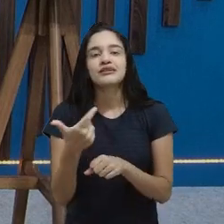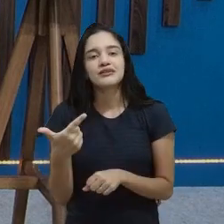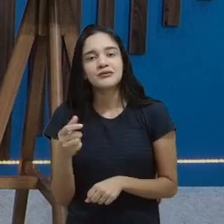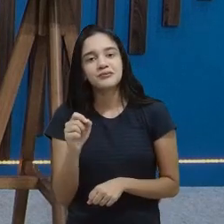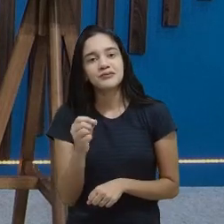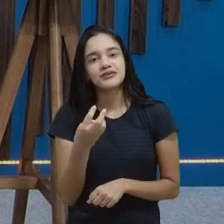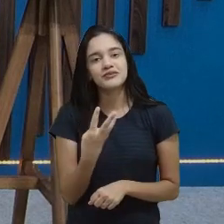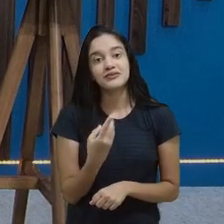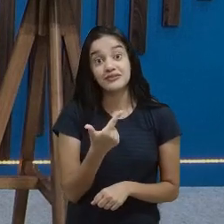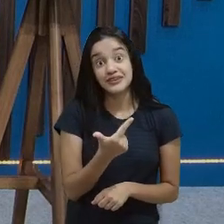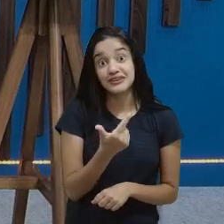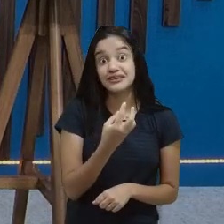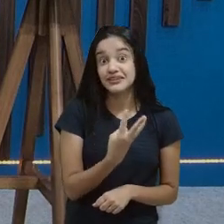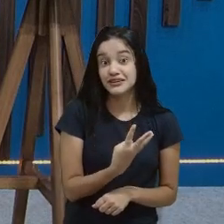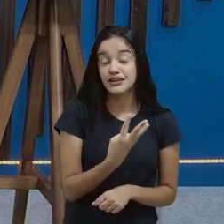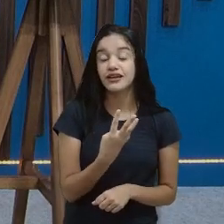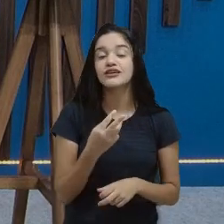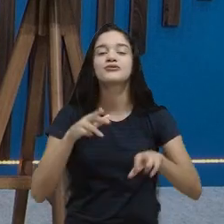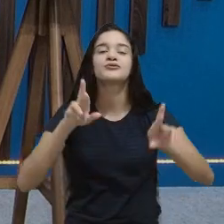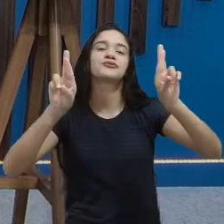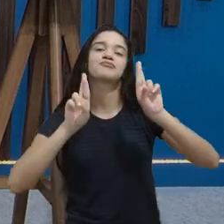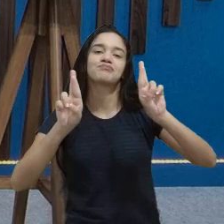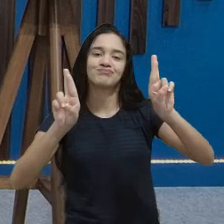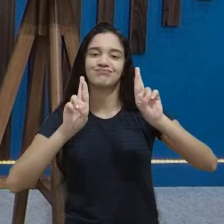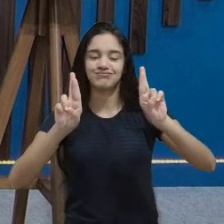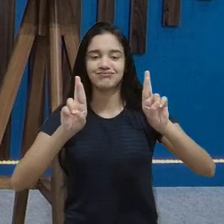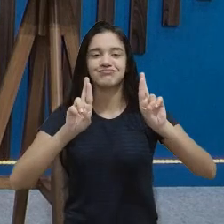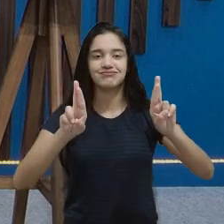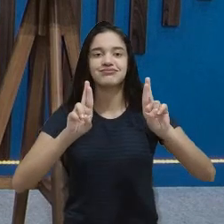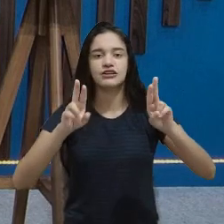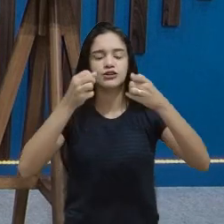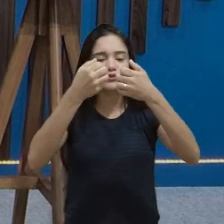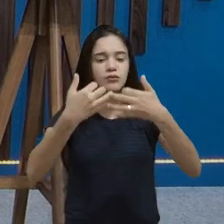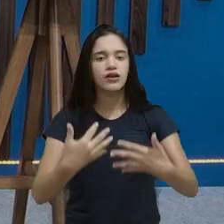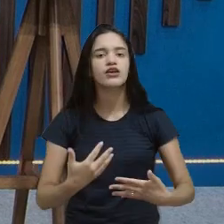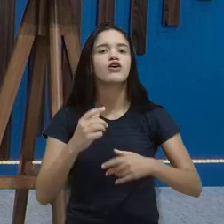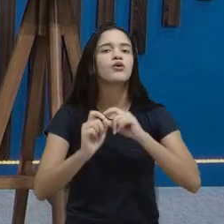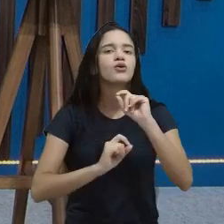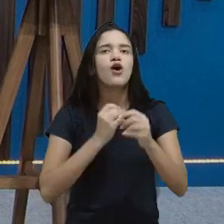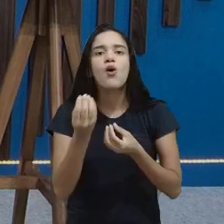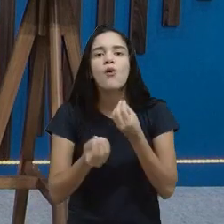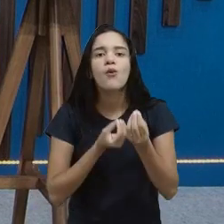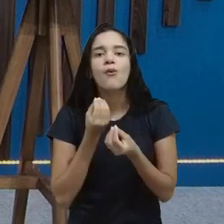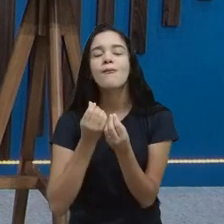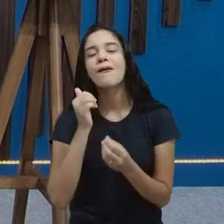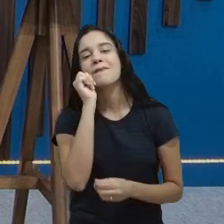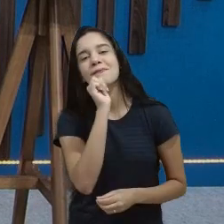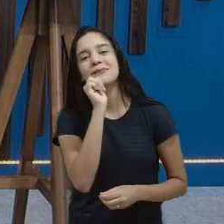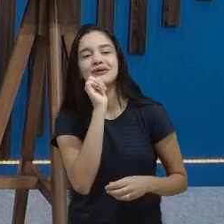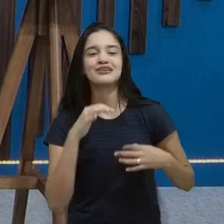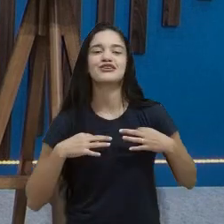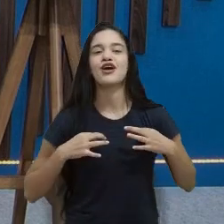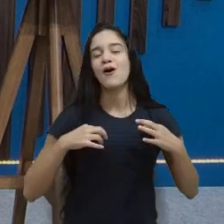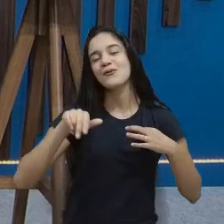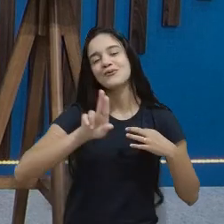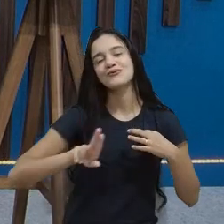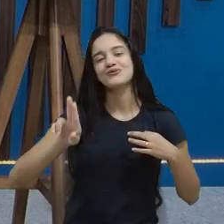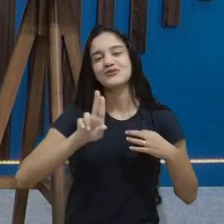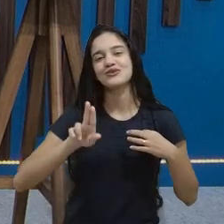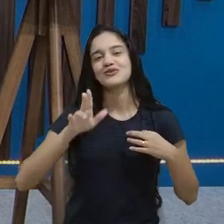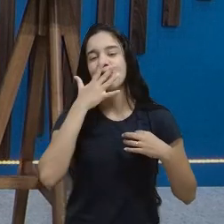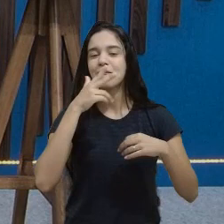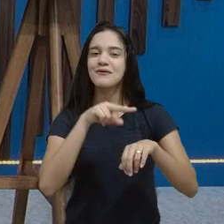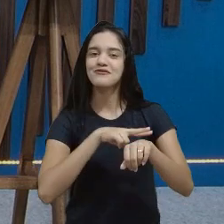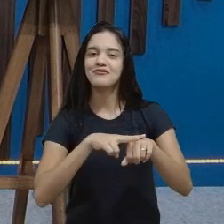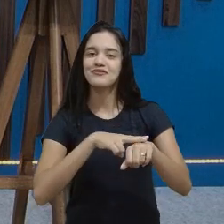com esperança, não é? A esperança, ela fala que a esperança é como uma menina vestida de verde, e aí